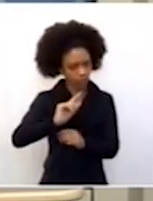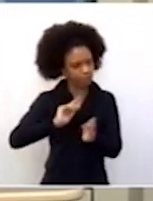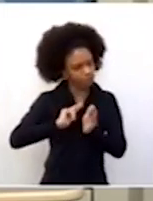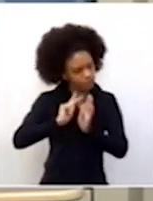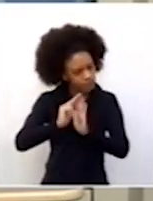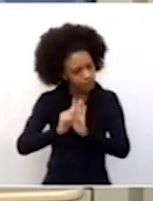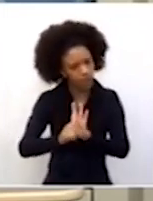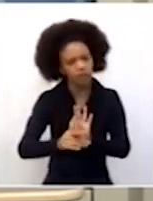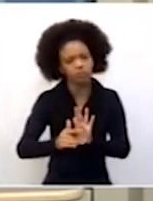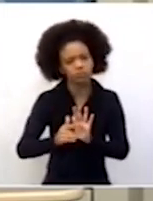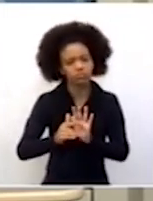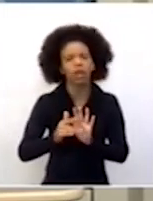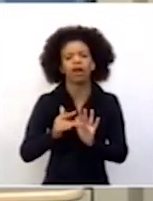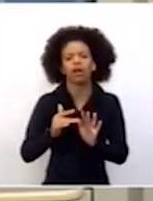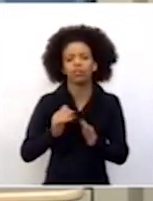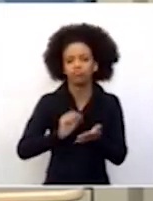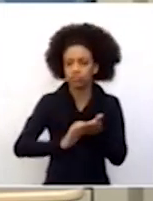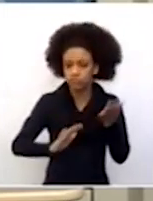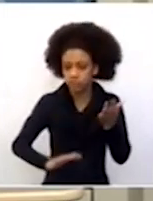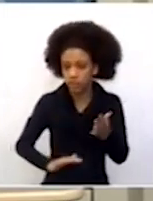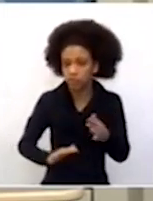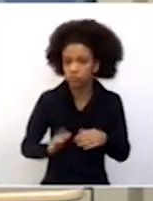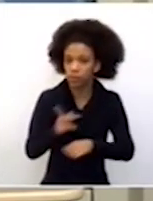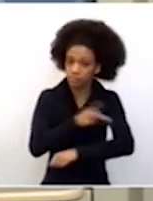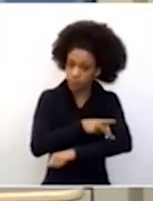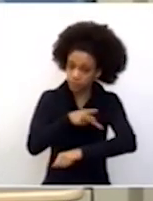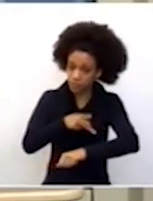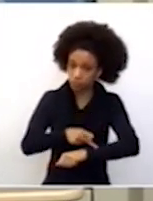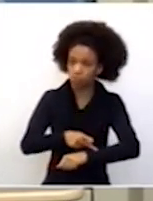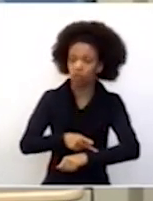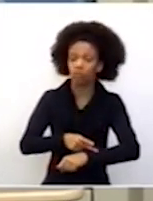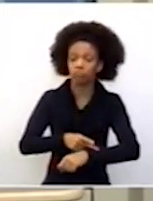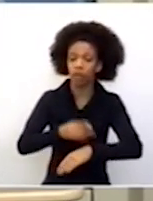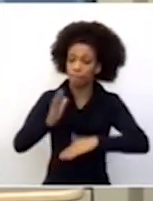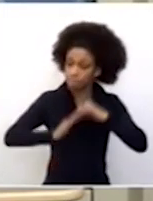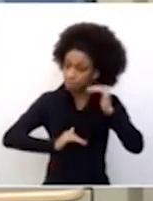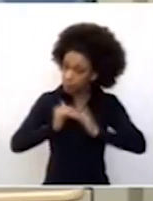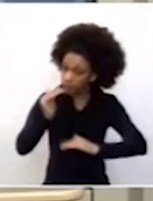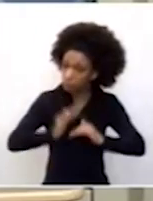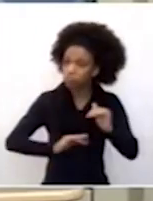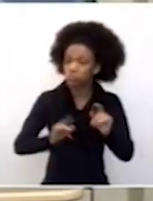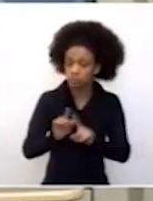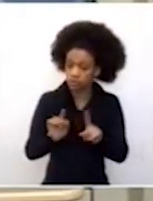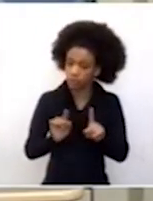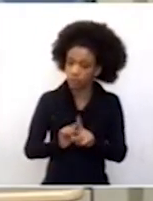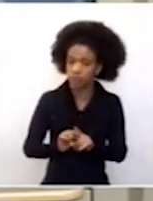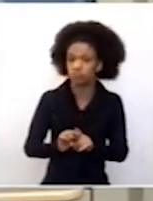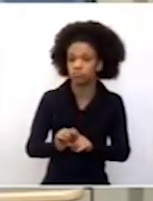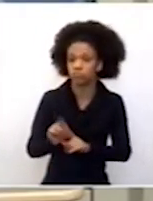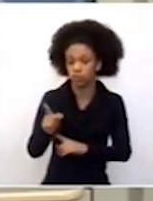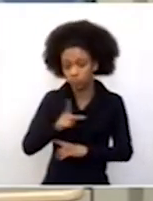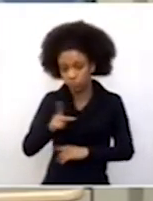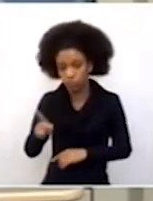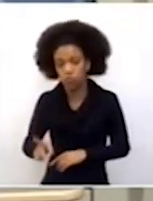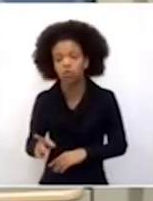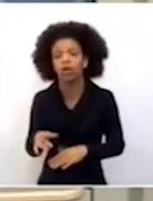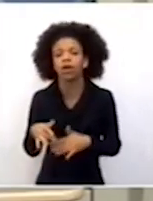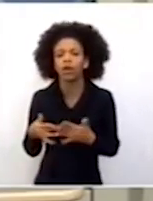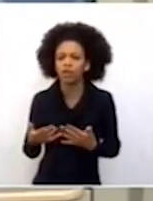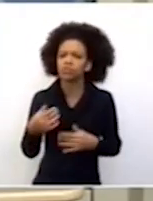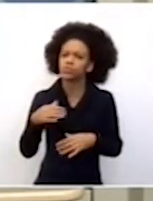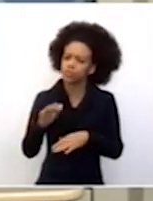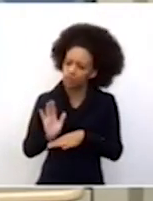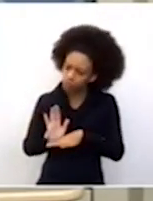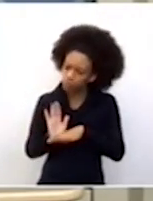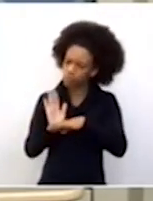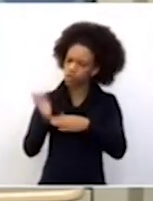muitas contribuições, muitas atividades pedagógicas, ações, práticas também, práticas de professores, e isso vai ajudar no